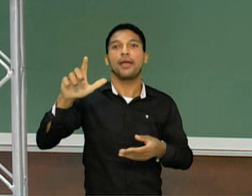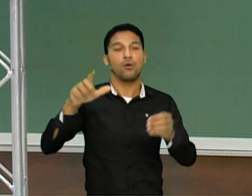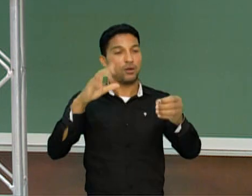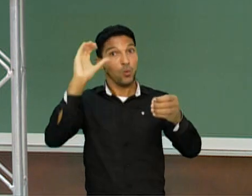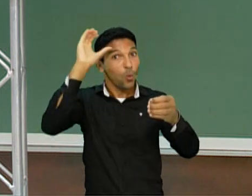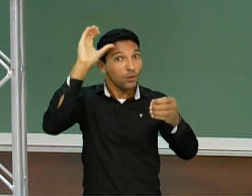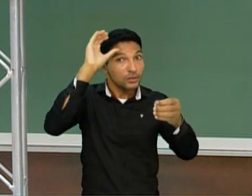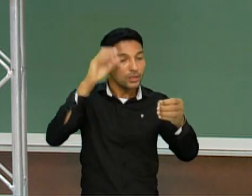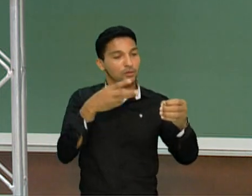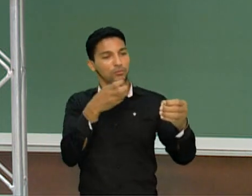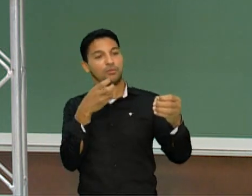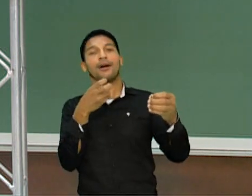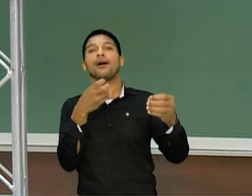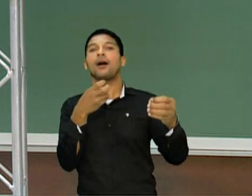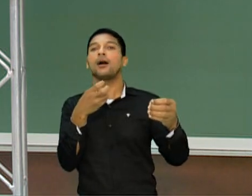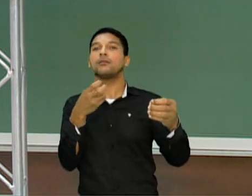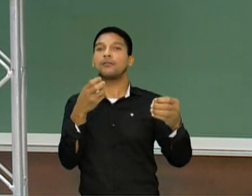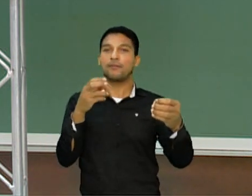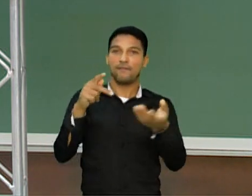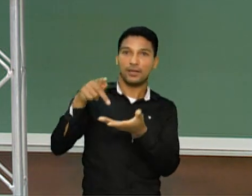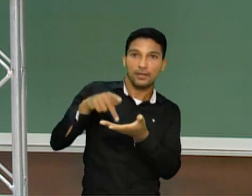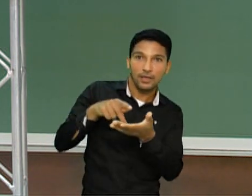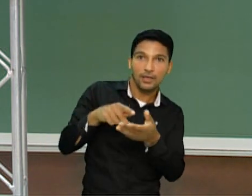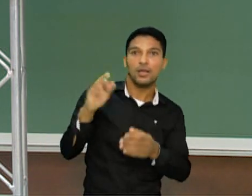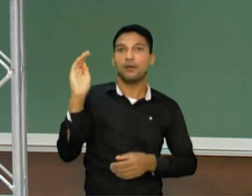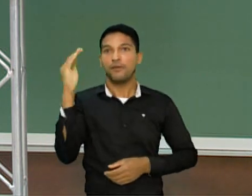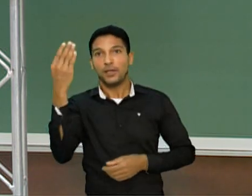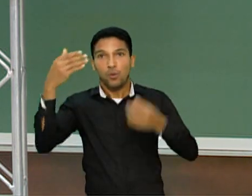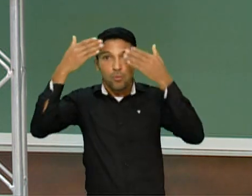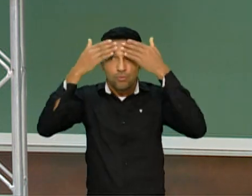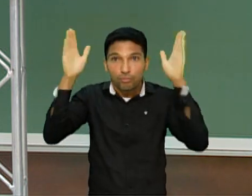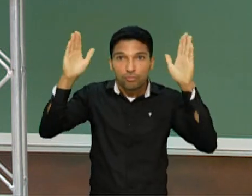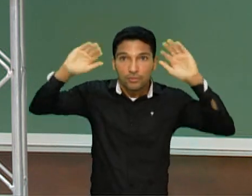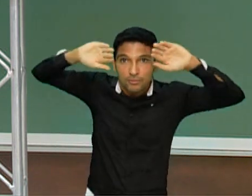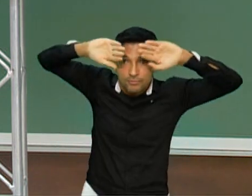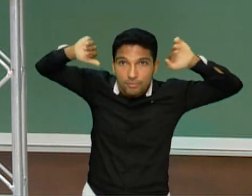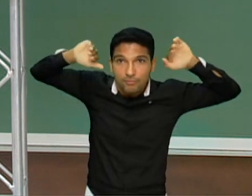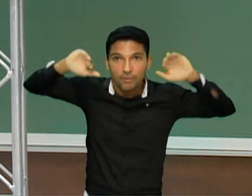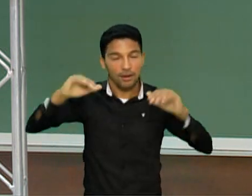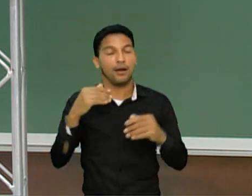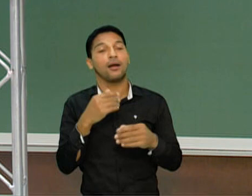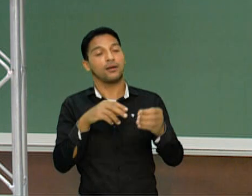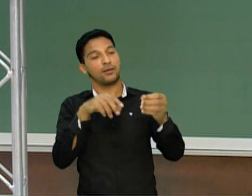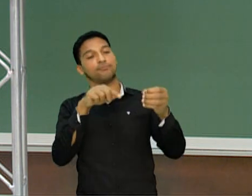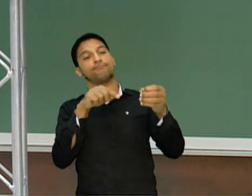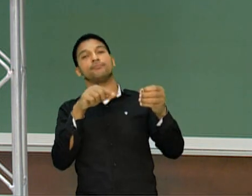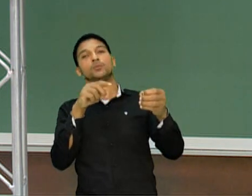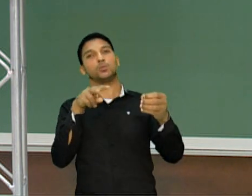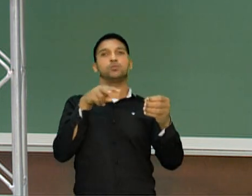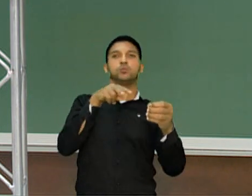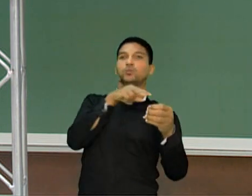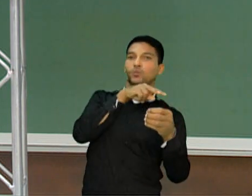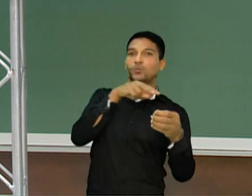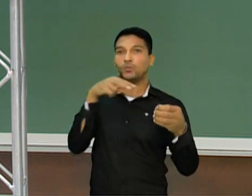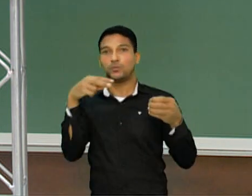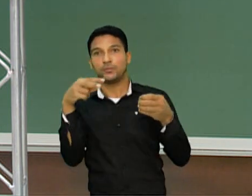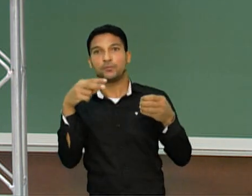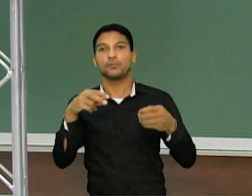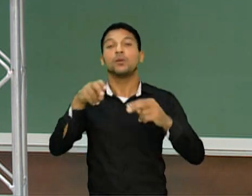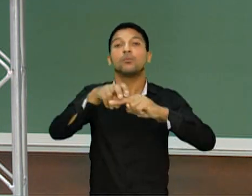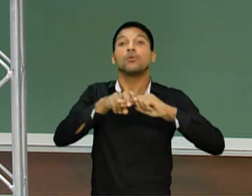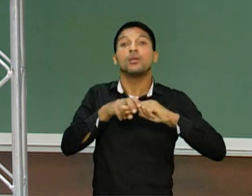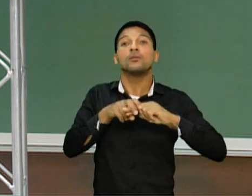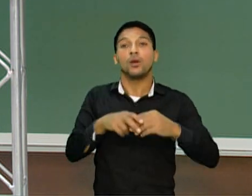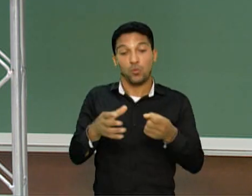são, quais são verdadeiras e quais não são. E isso vai ser aplicado a todo o processo do